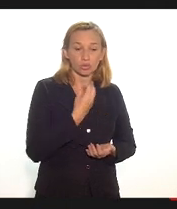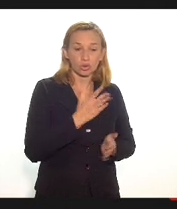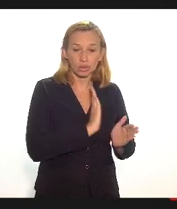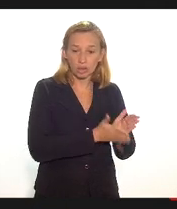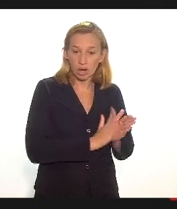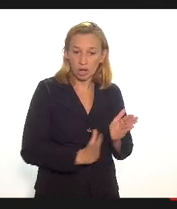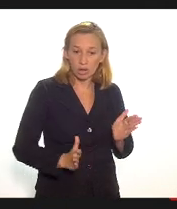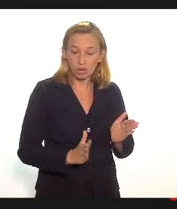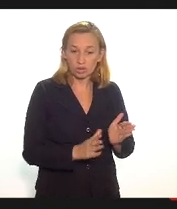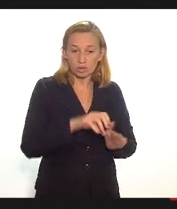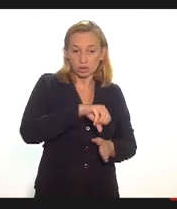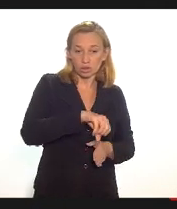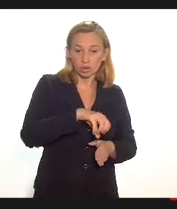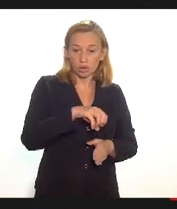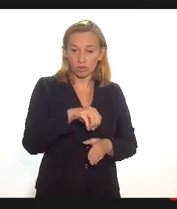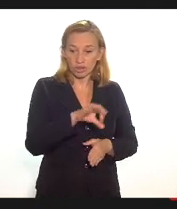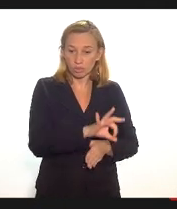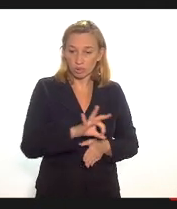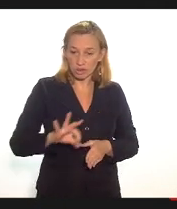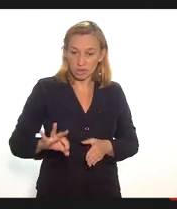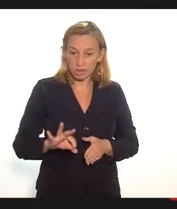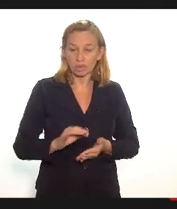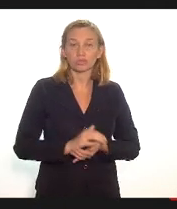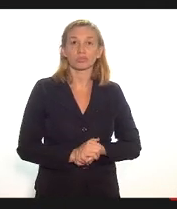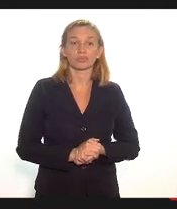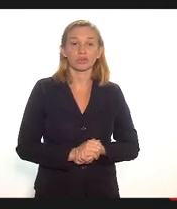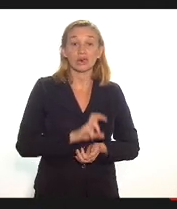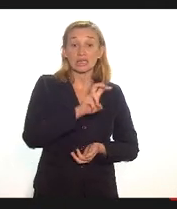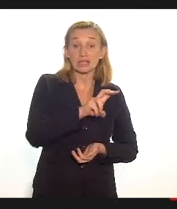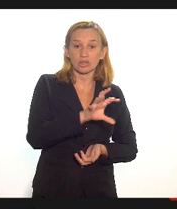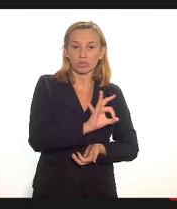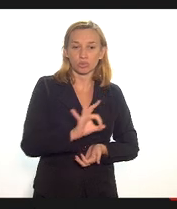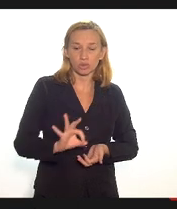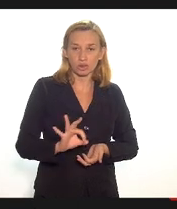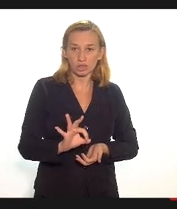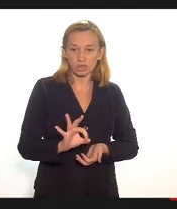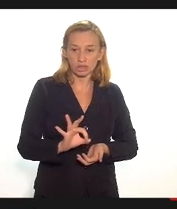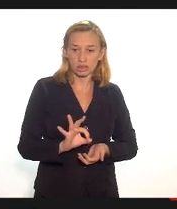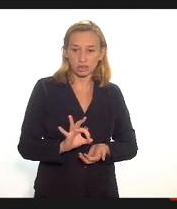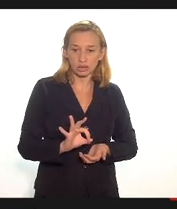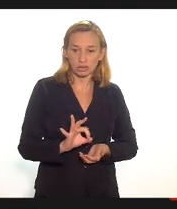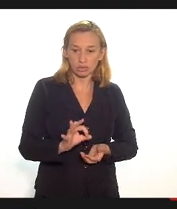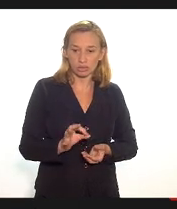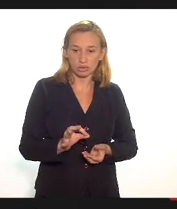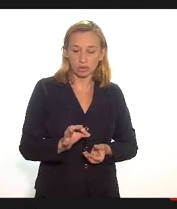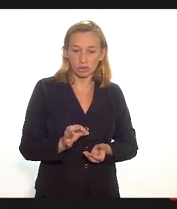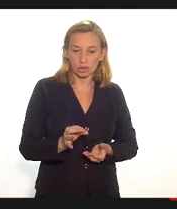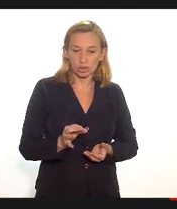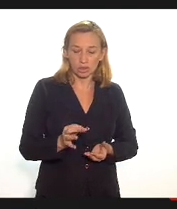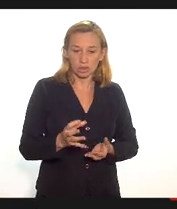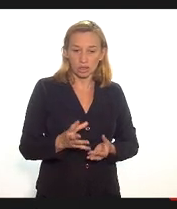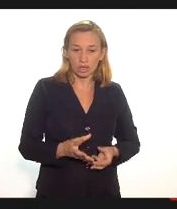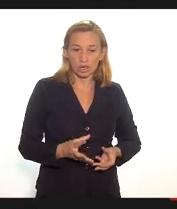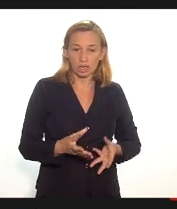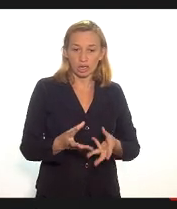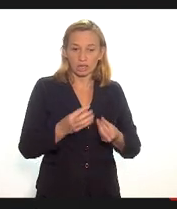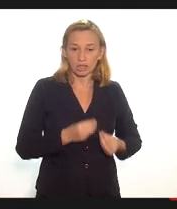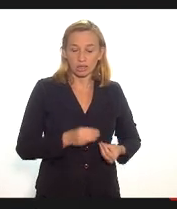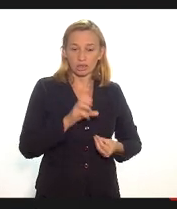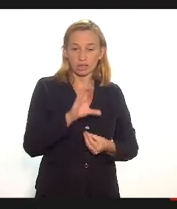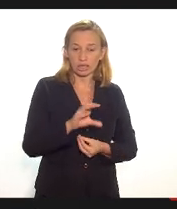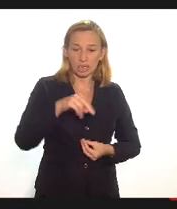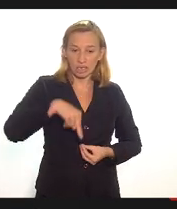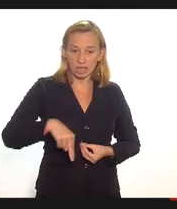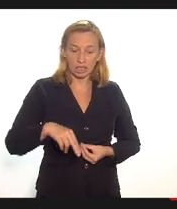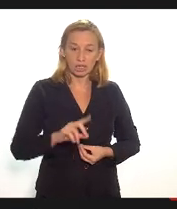de 90% e que 5% foram adquiridos pela CNODC e os